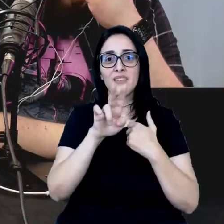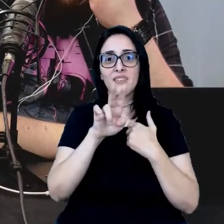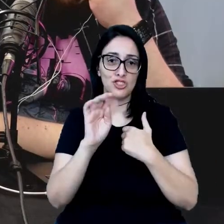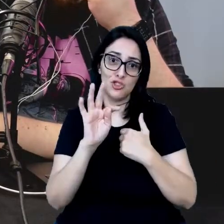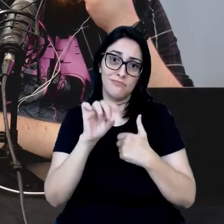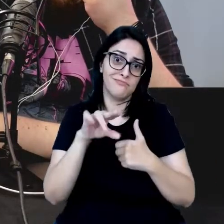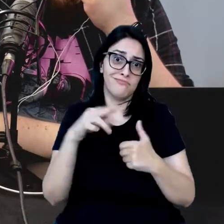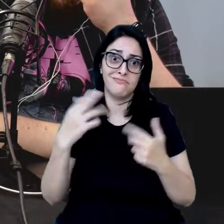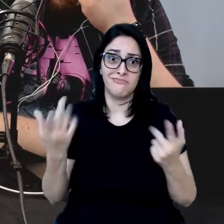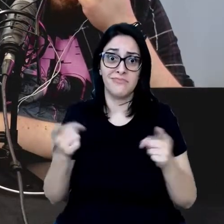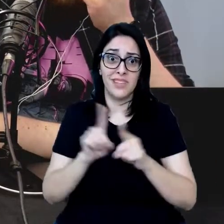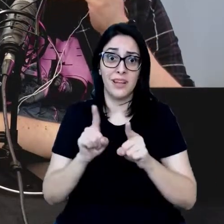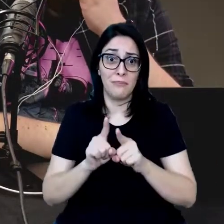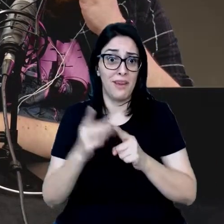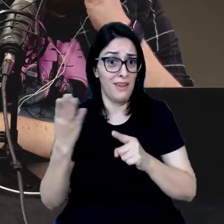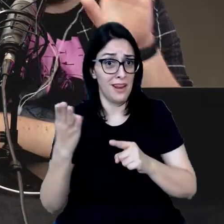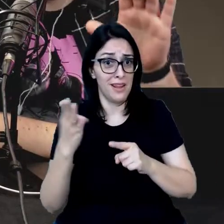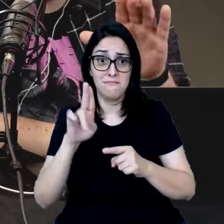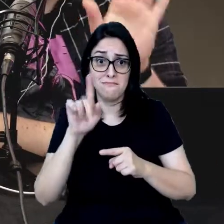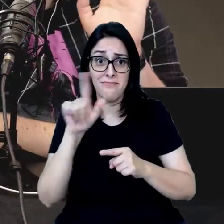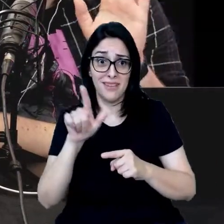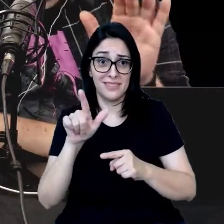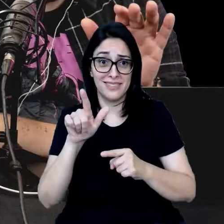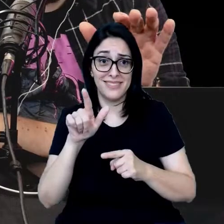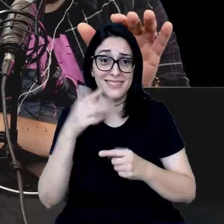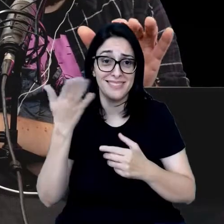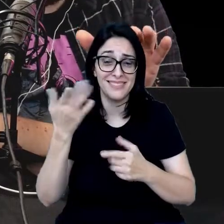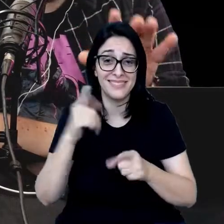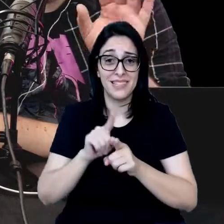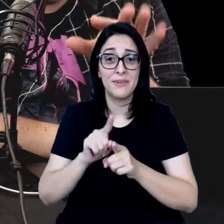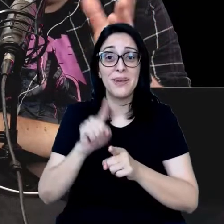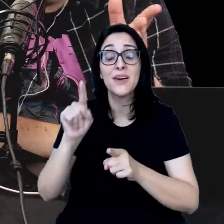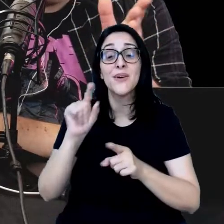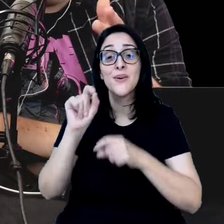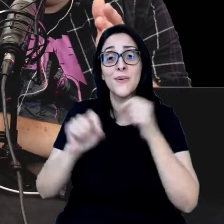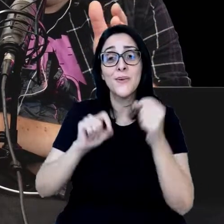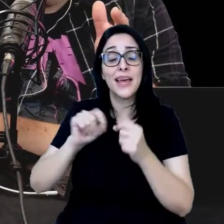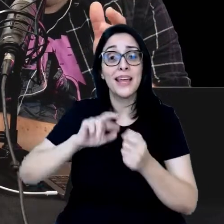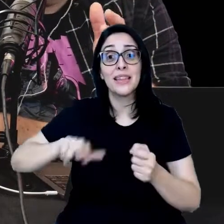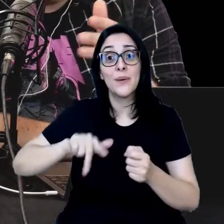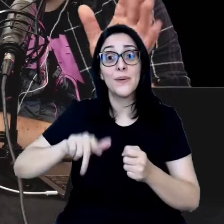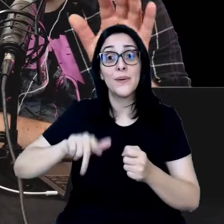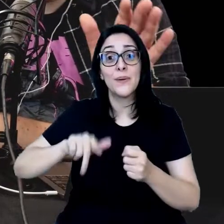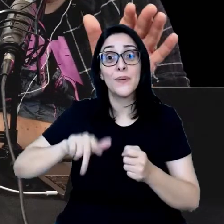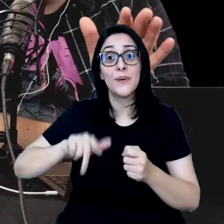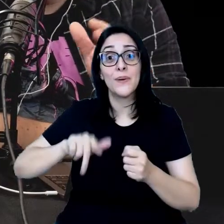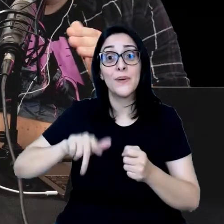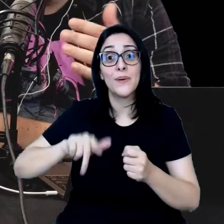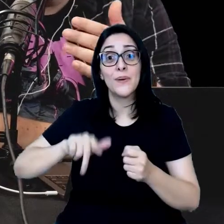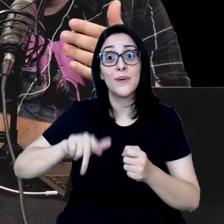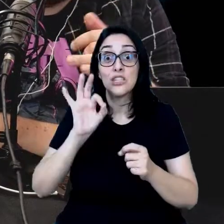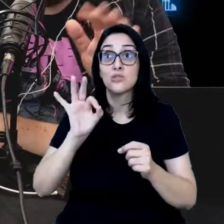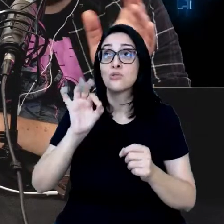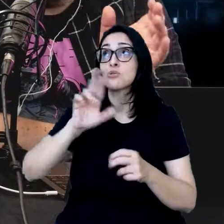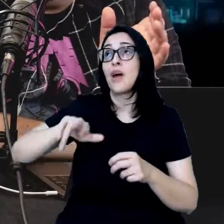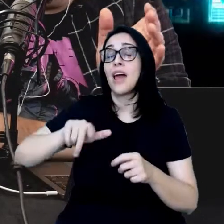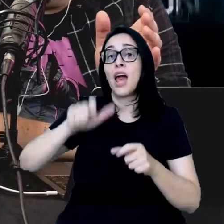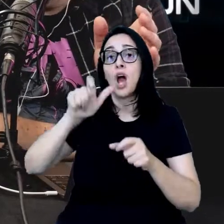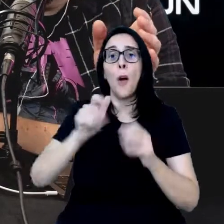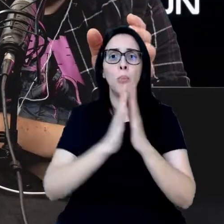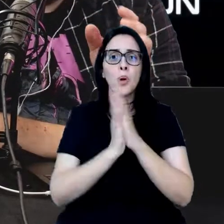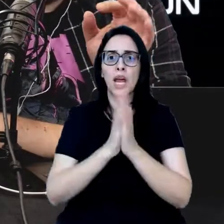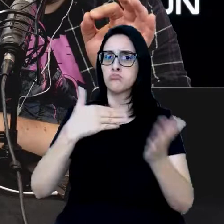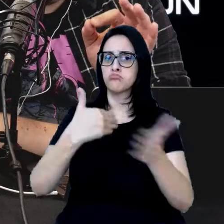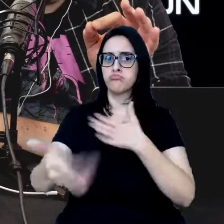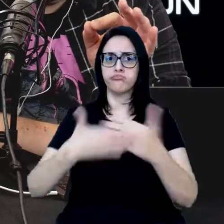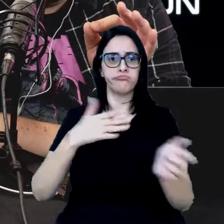action de Buzz Lightyear. É. Não, mas tudo bem. A parada é que não é um action figure, um boneco qualquer. Não,